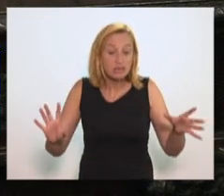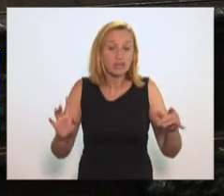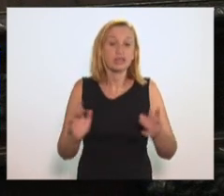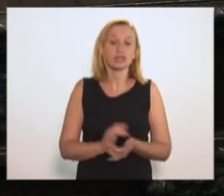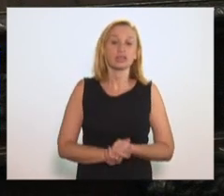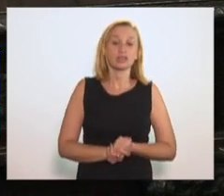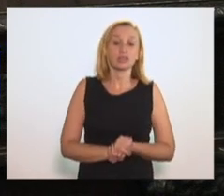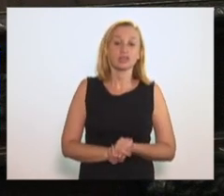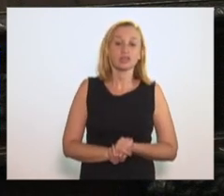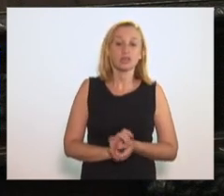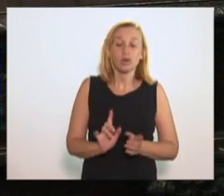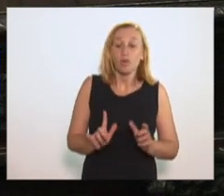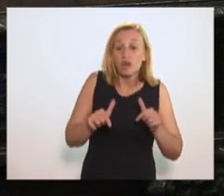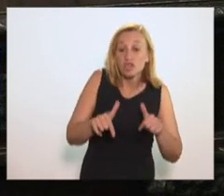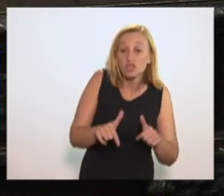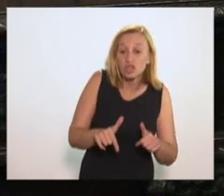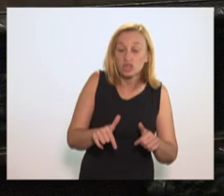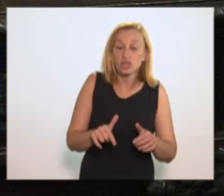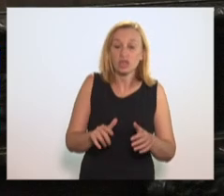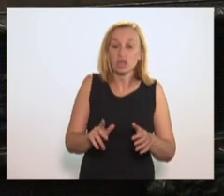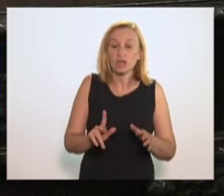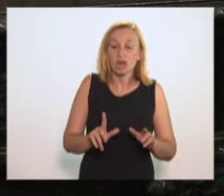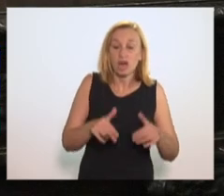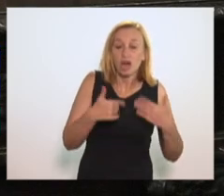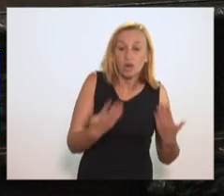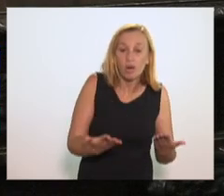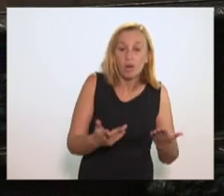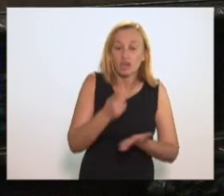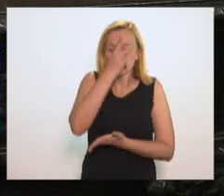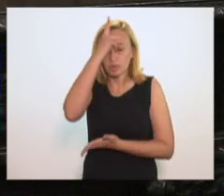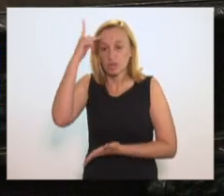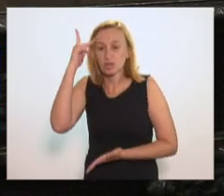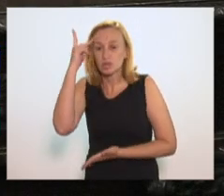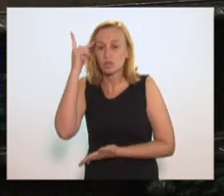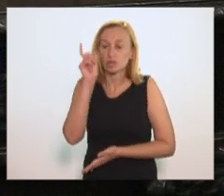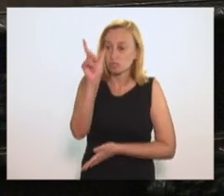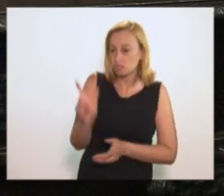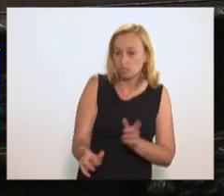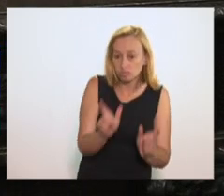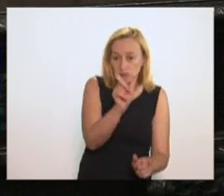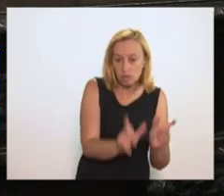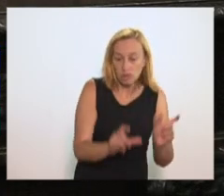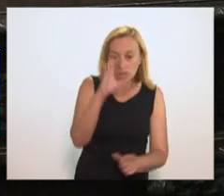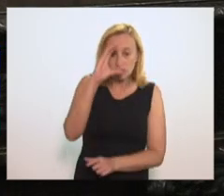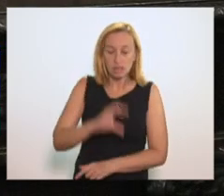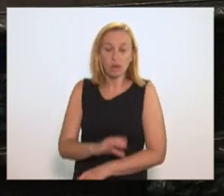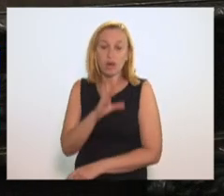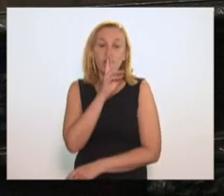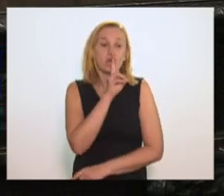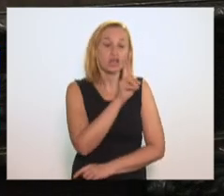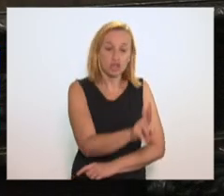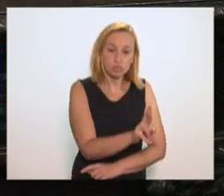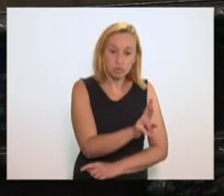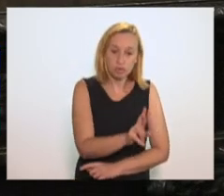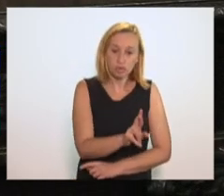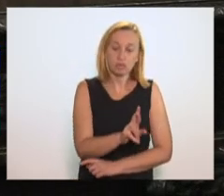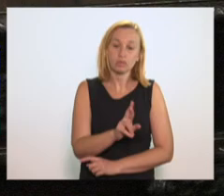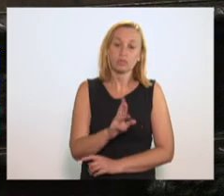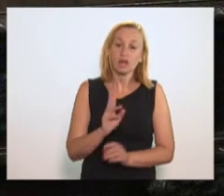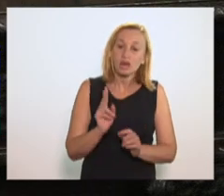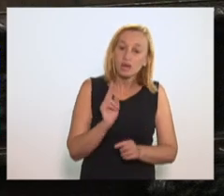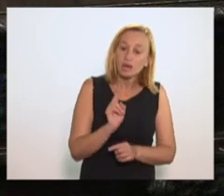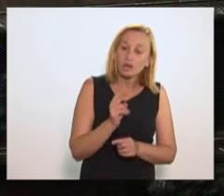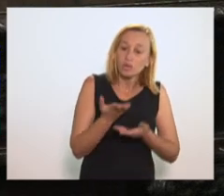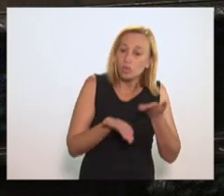a forma pela qual as pessoas os cidadãos passam também a responder pela preservação